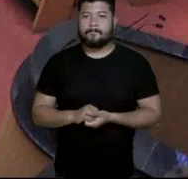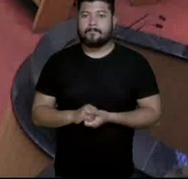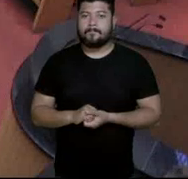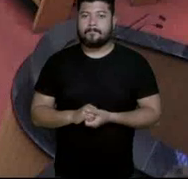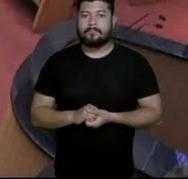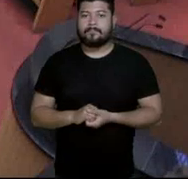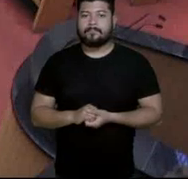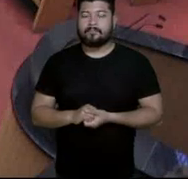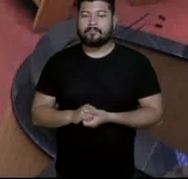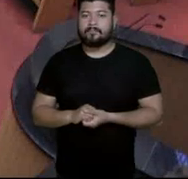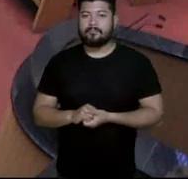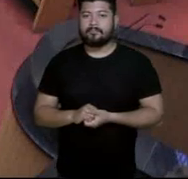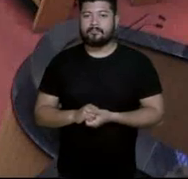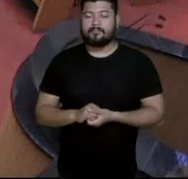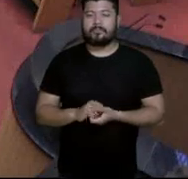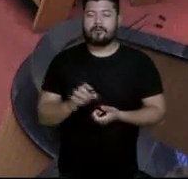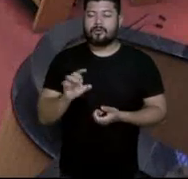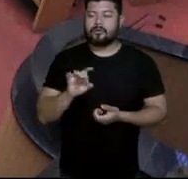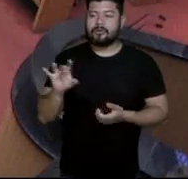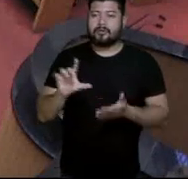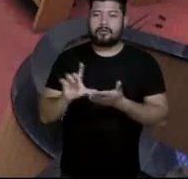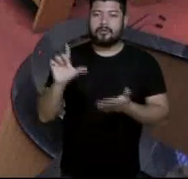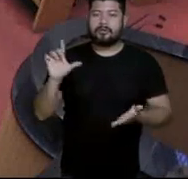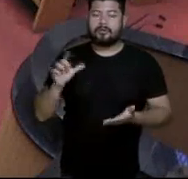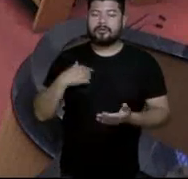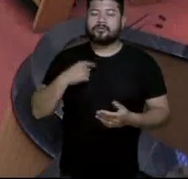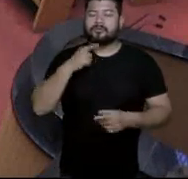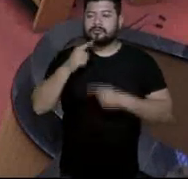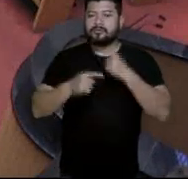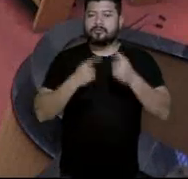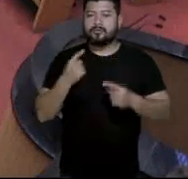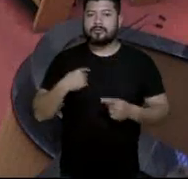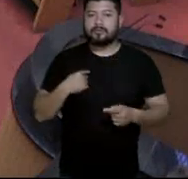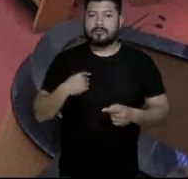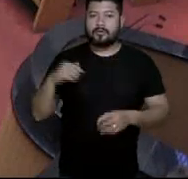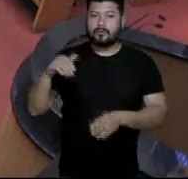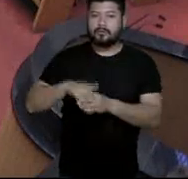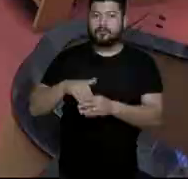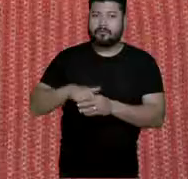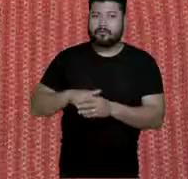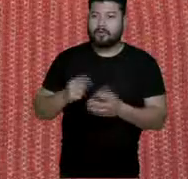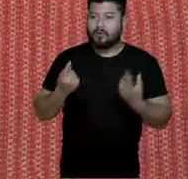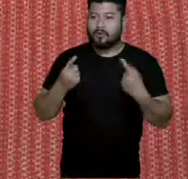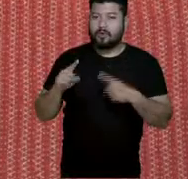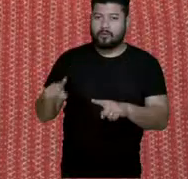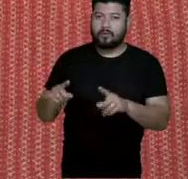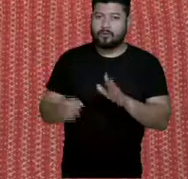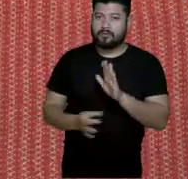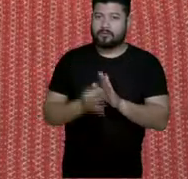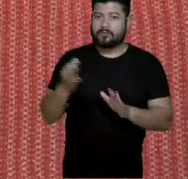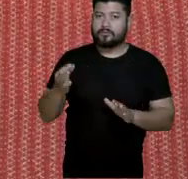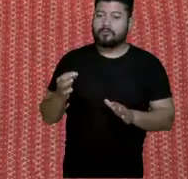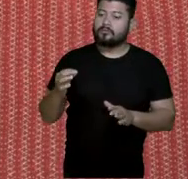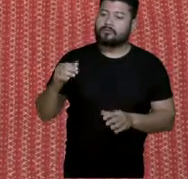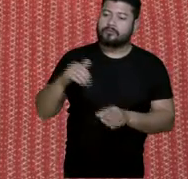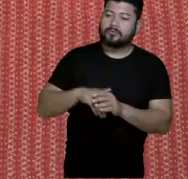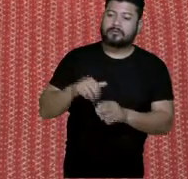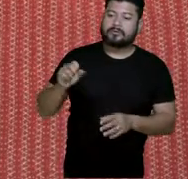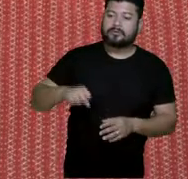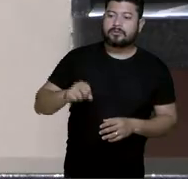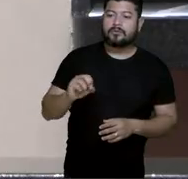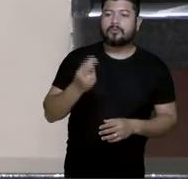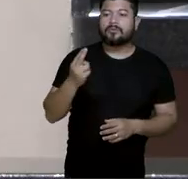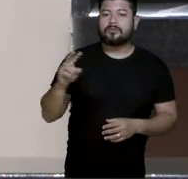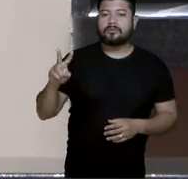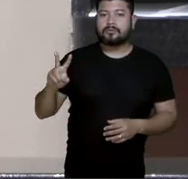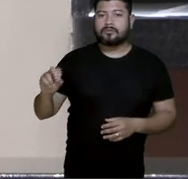Quer concluir, deputado? Sim, eu só fiquei com uma dúvida. Quem vota contra o destaque, vota sim, vota não. Quem